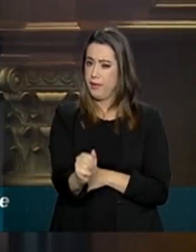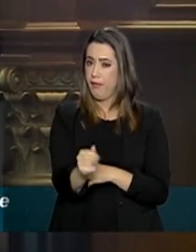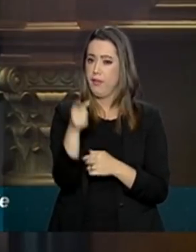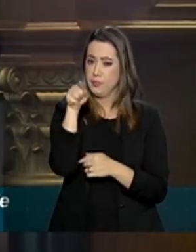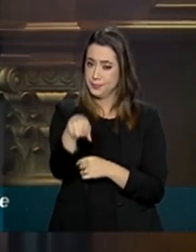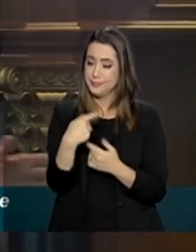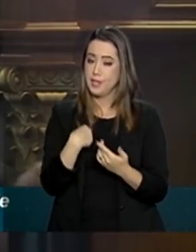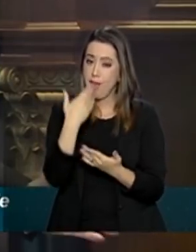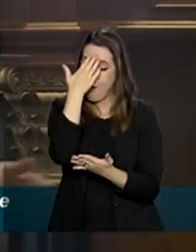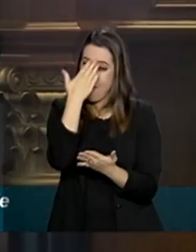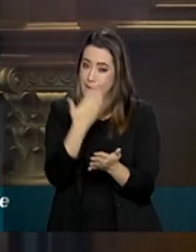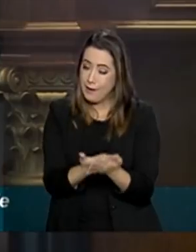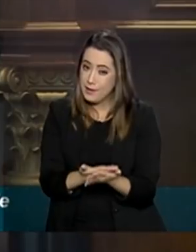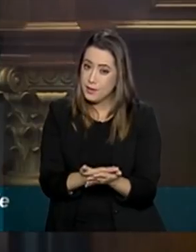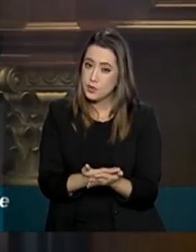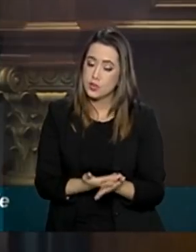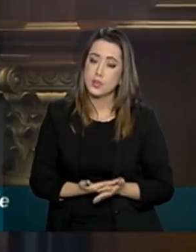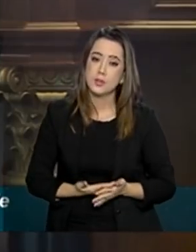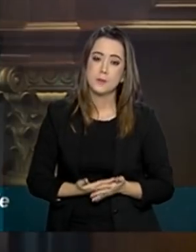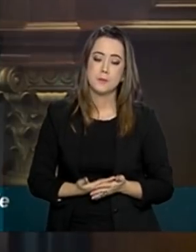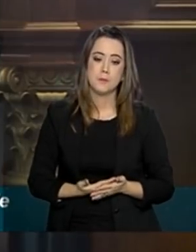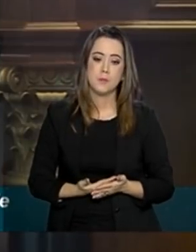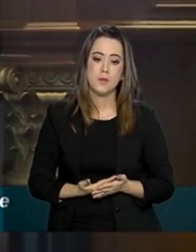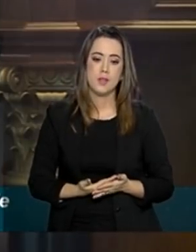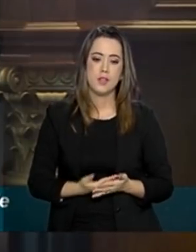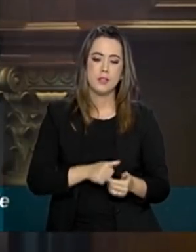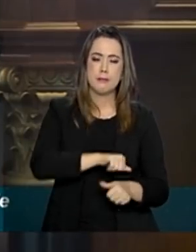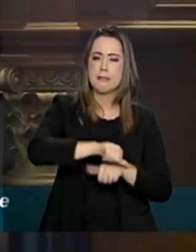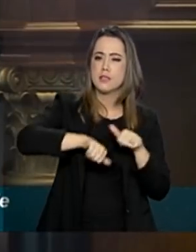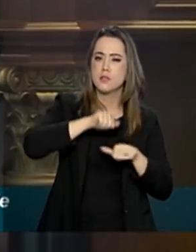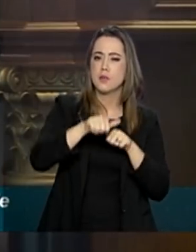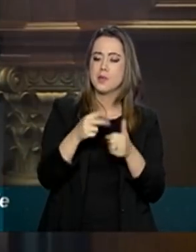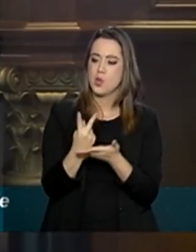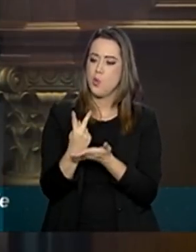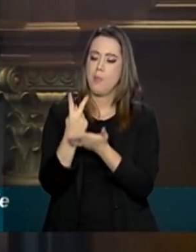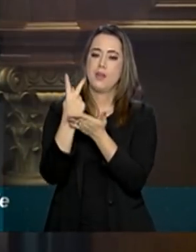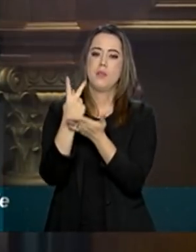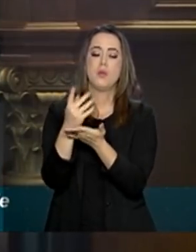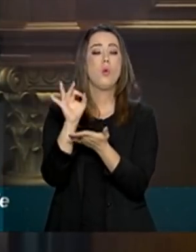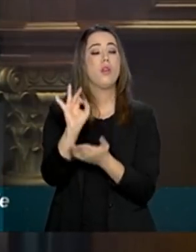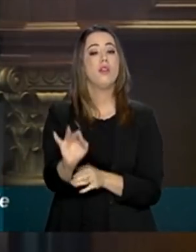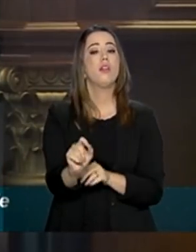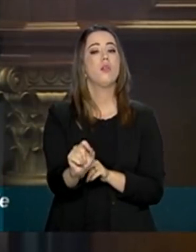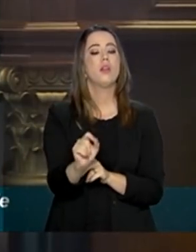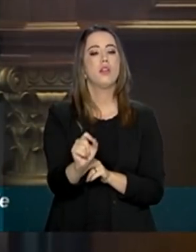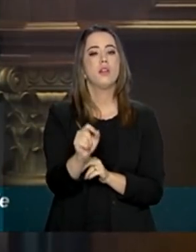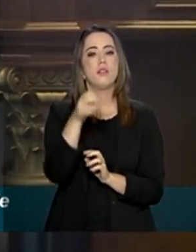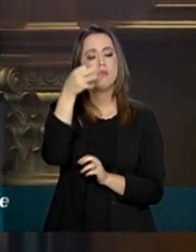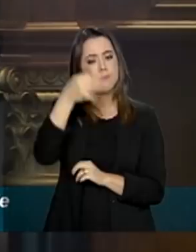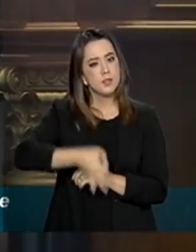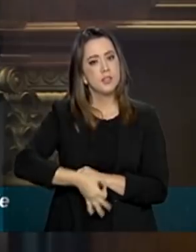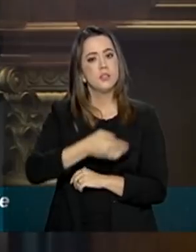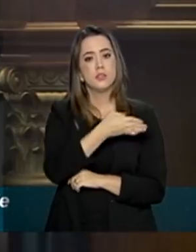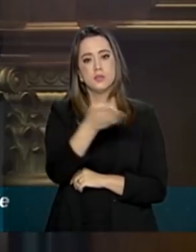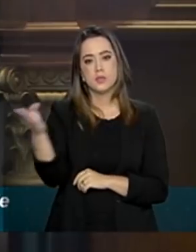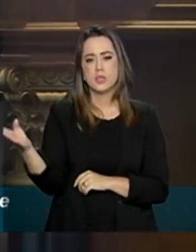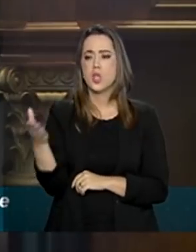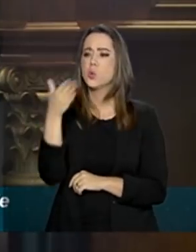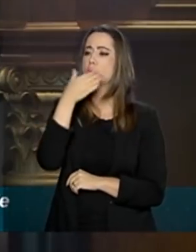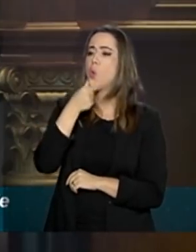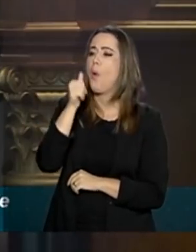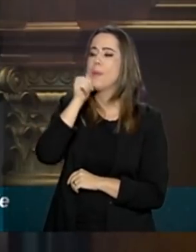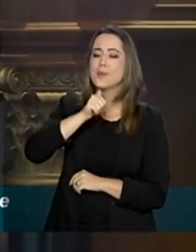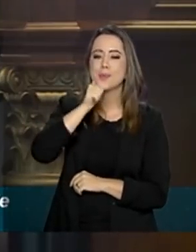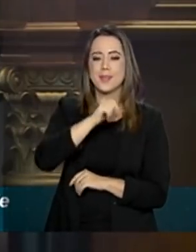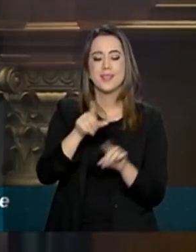E creio que a materialização desse prêmio é a certeza que os senhores e senhoras